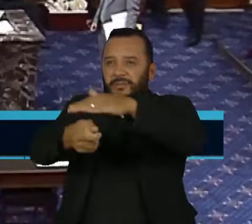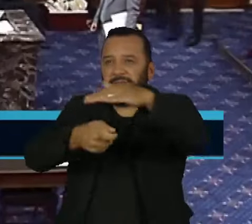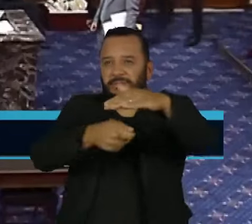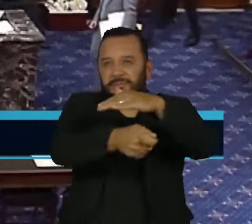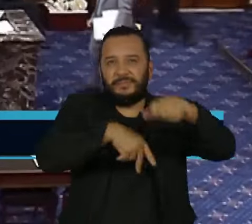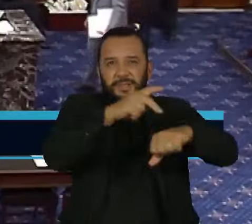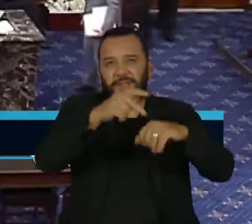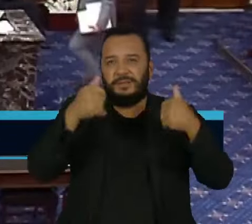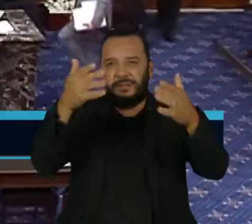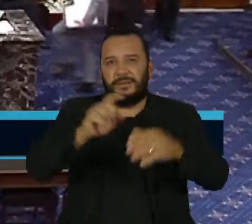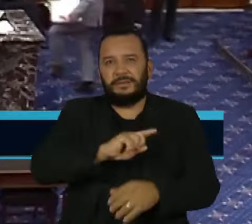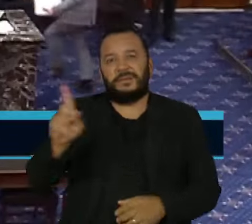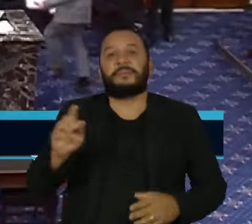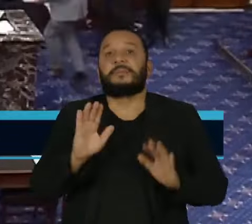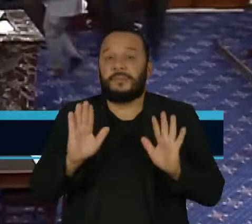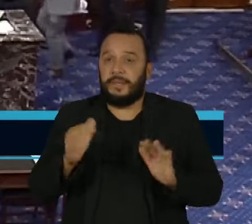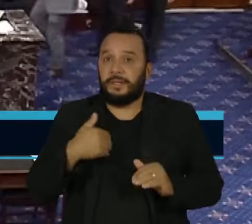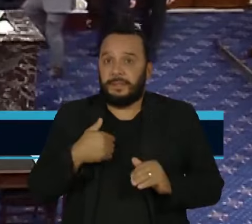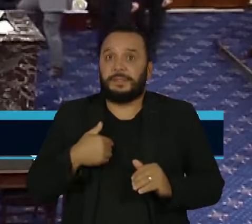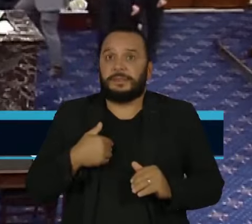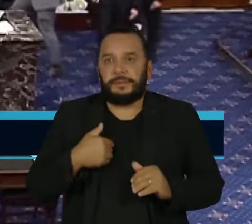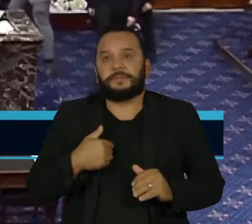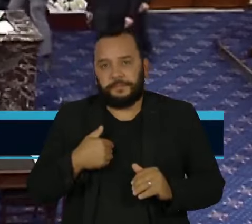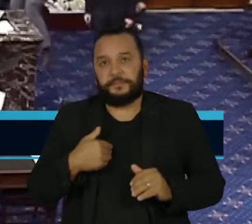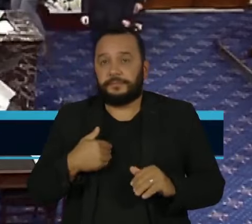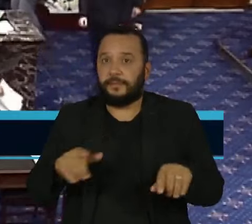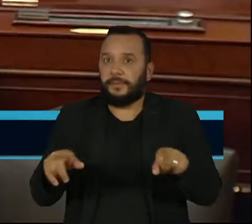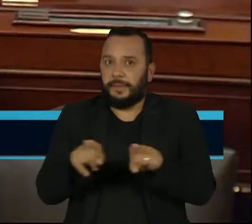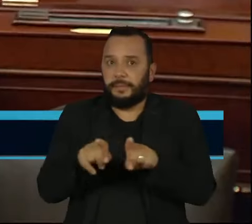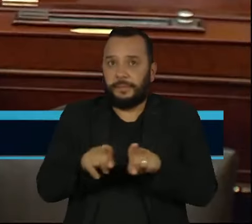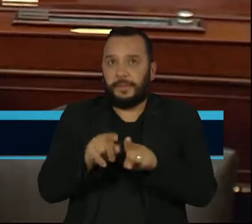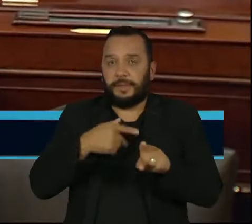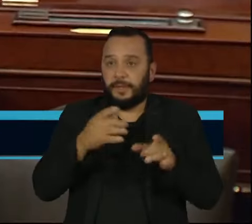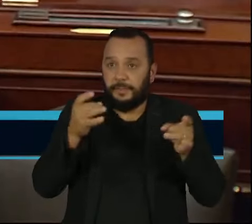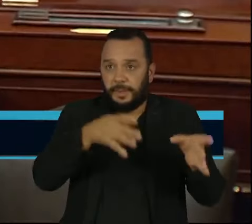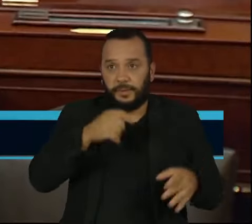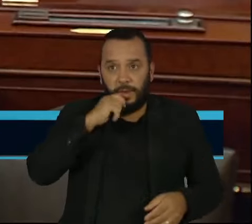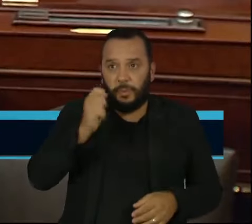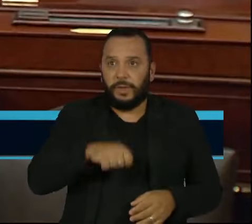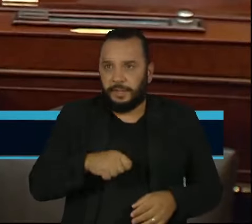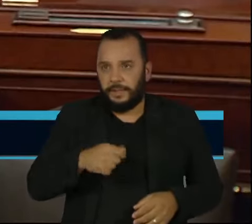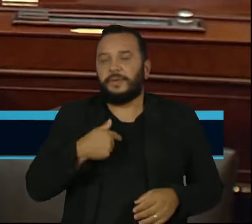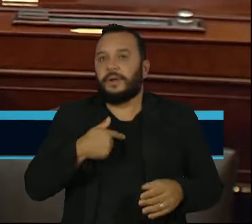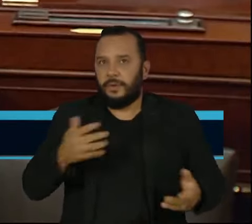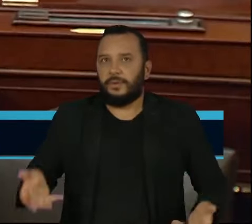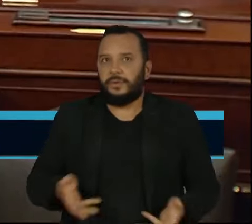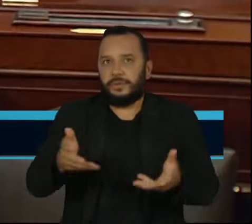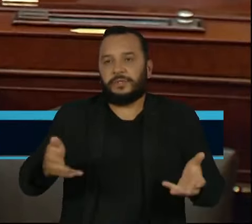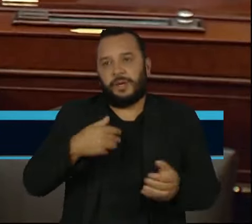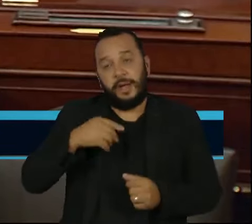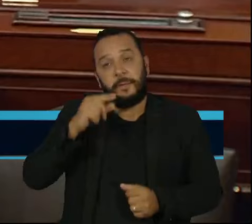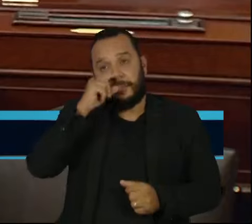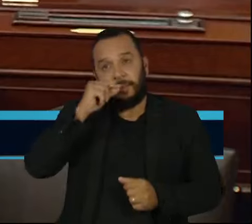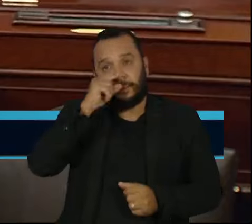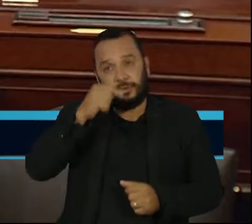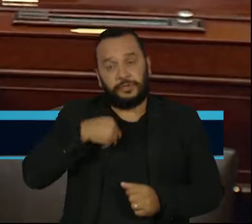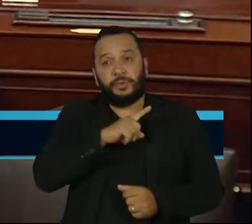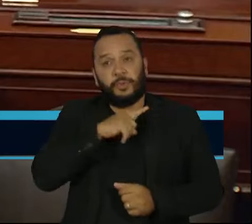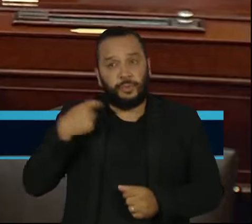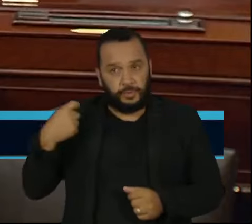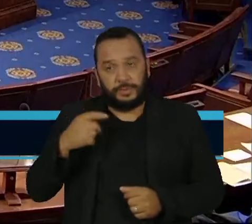exterior mas venceu outro argumento o de que abandonar a Ucrânia poderia encorajar o presidente russo Vladimir Putin e